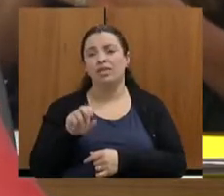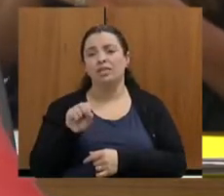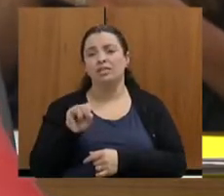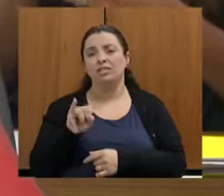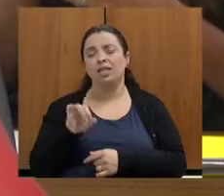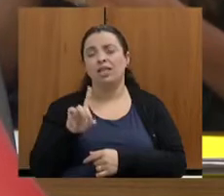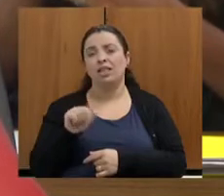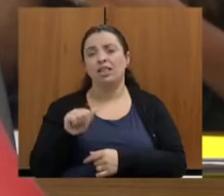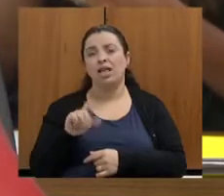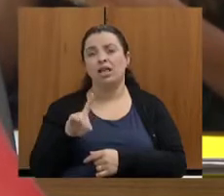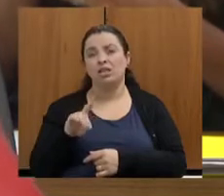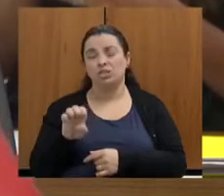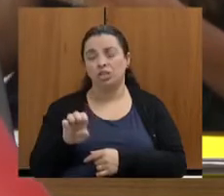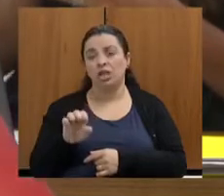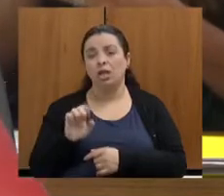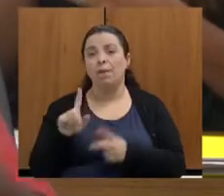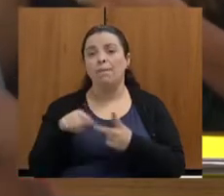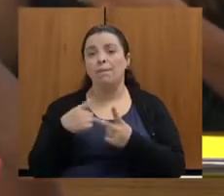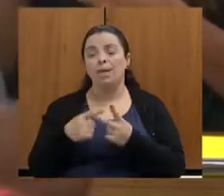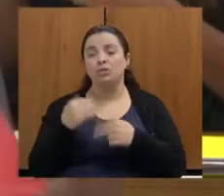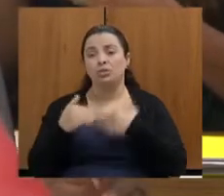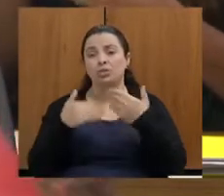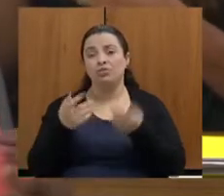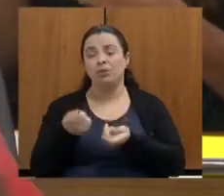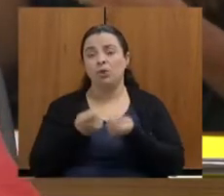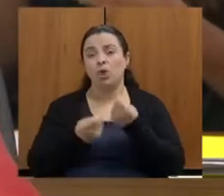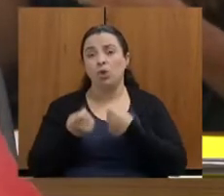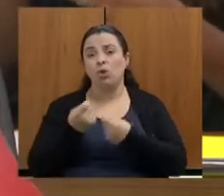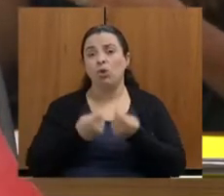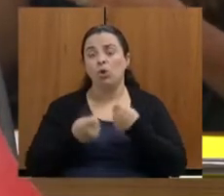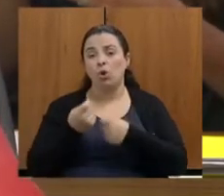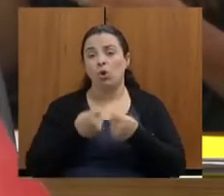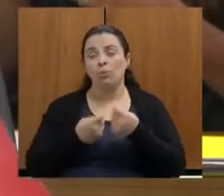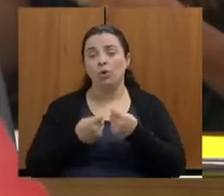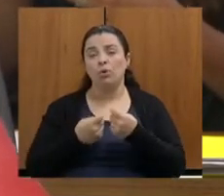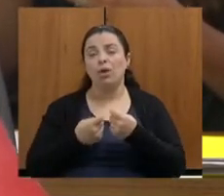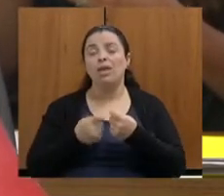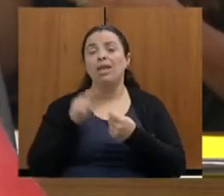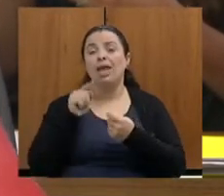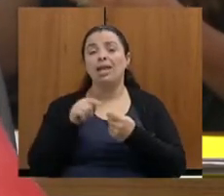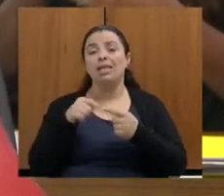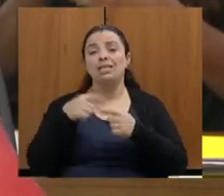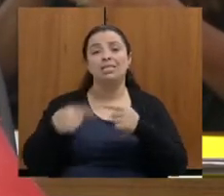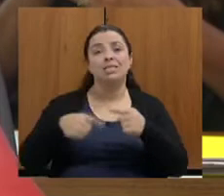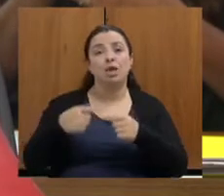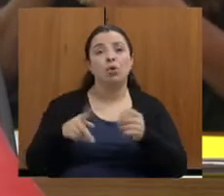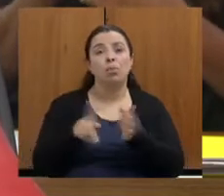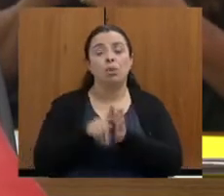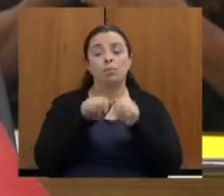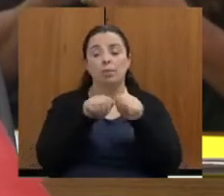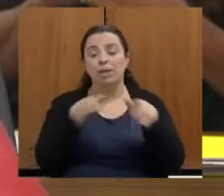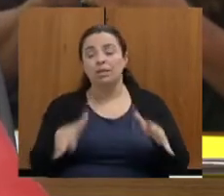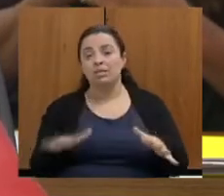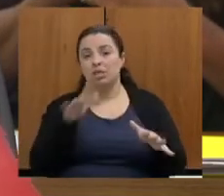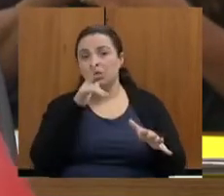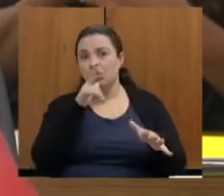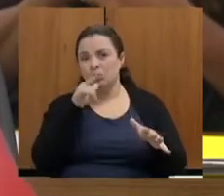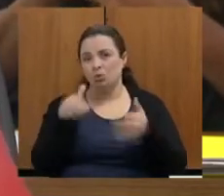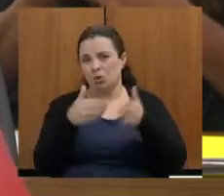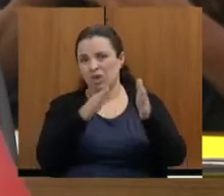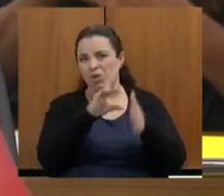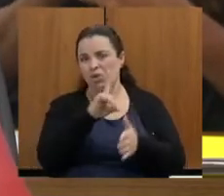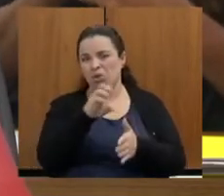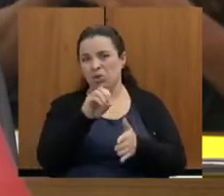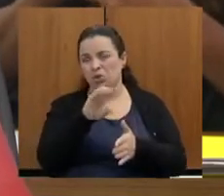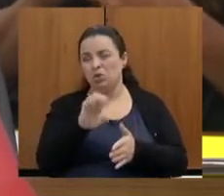econômico naquele naquele ciclo da Bacia do Rio Doce sem a Participação Popular então